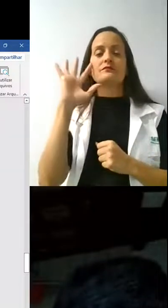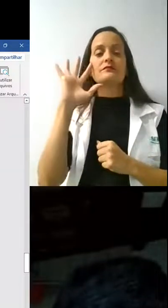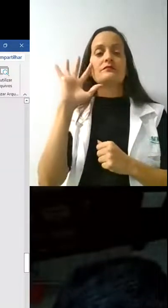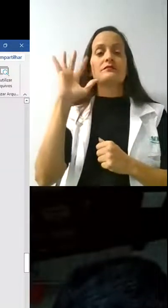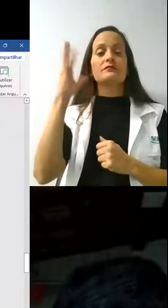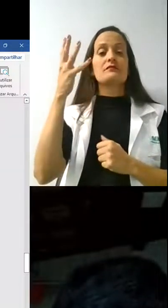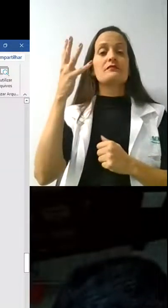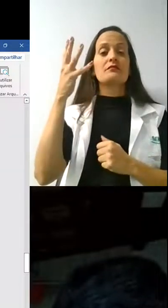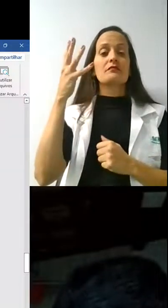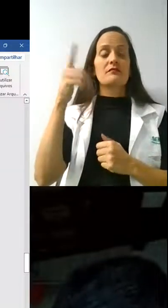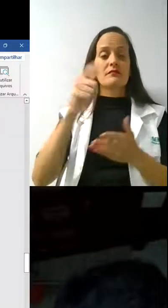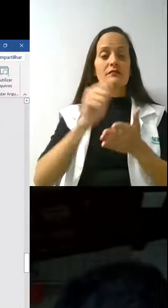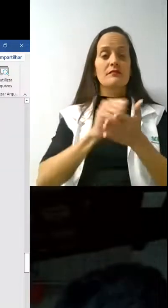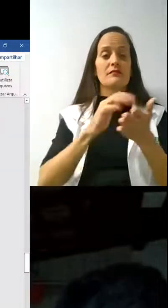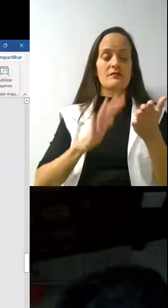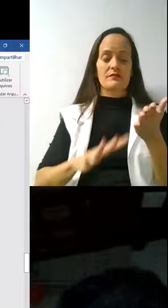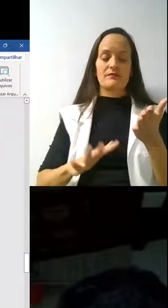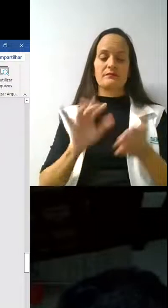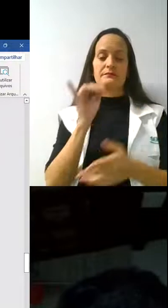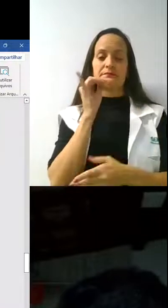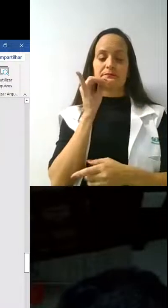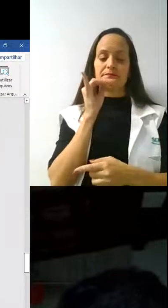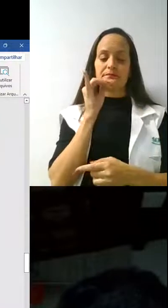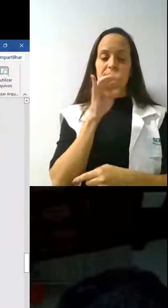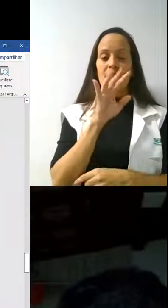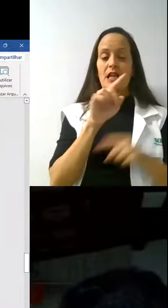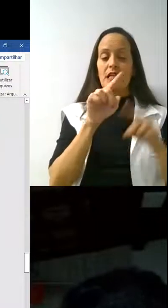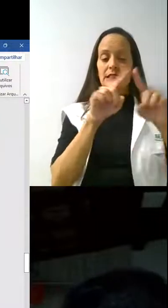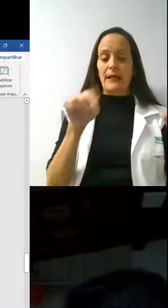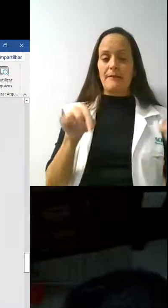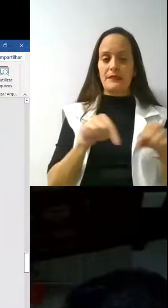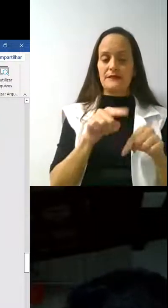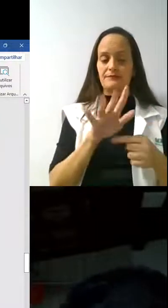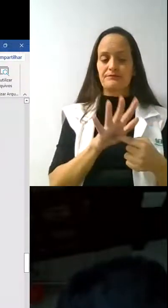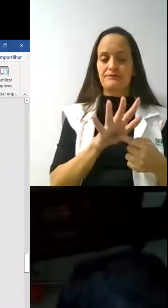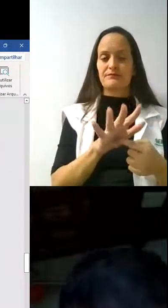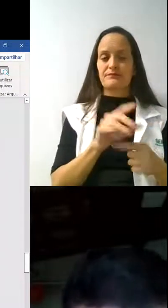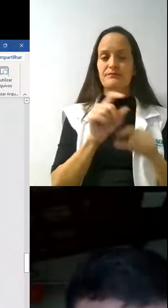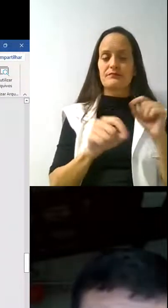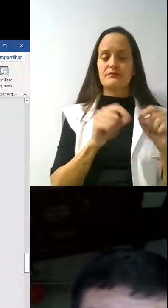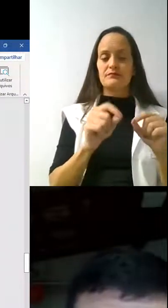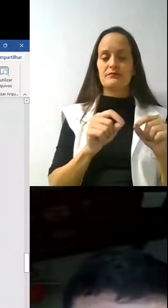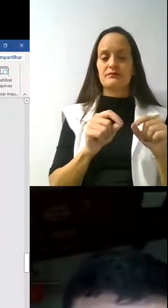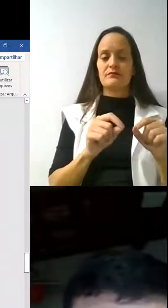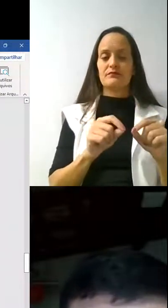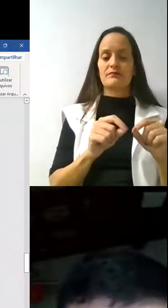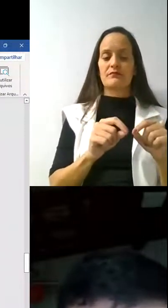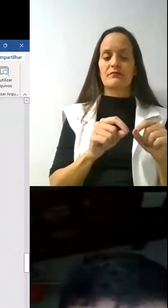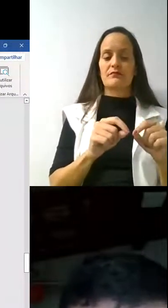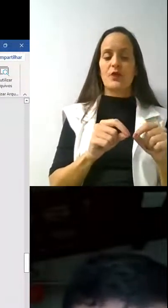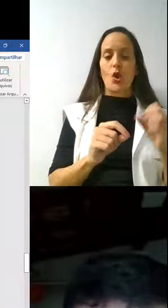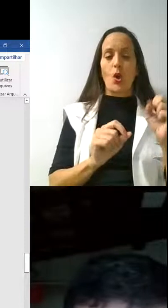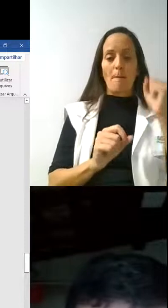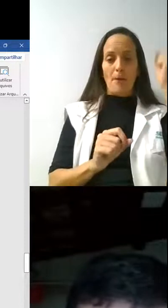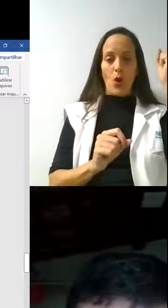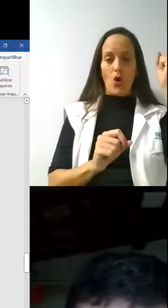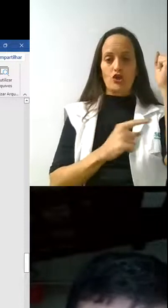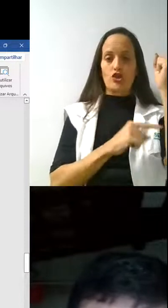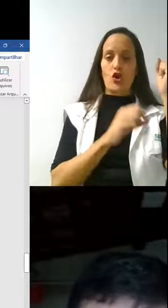questões. Apresente uma tabela mostrando os vãos básicos entre os postes 8 e 9 de